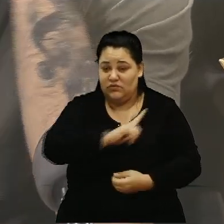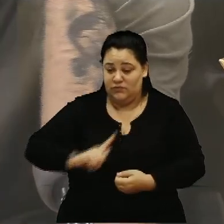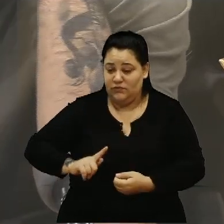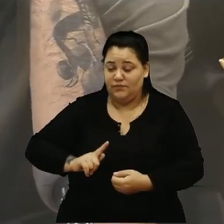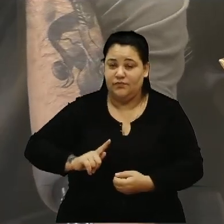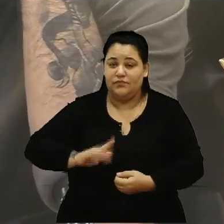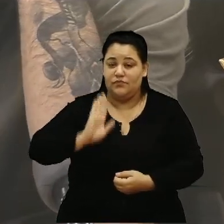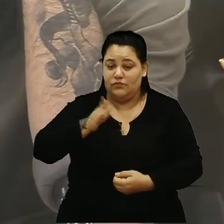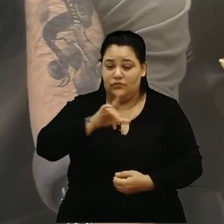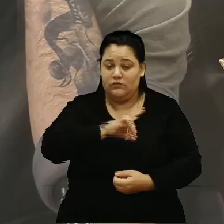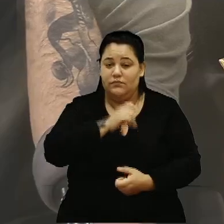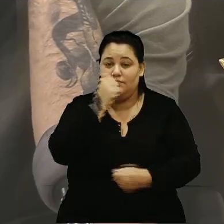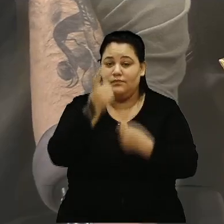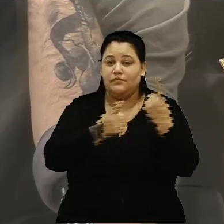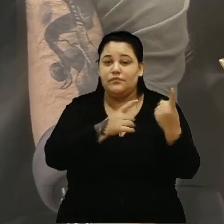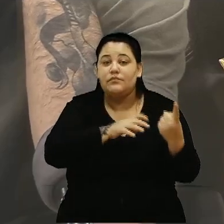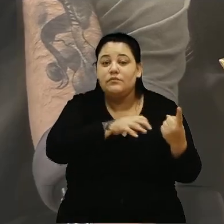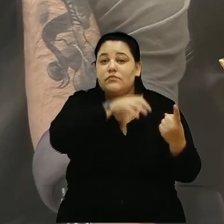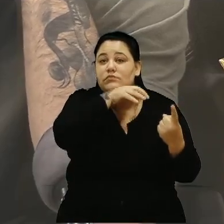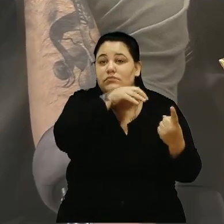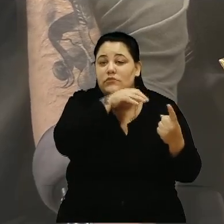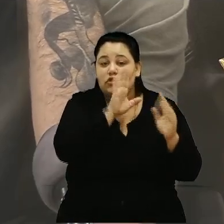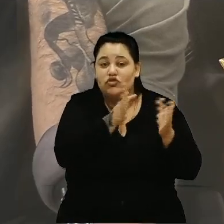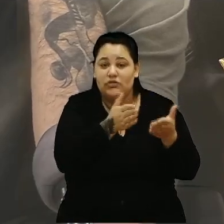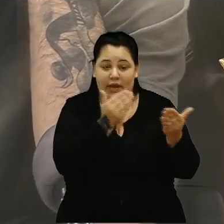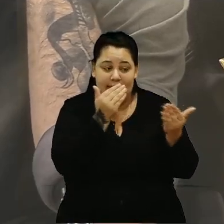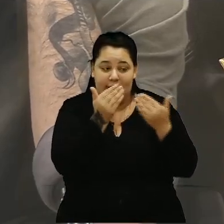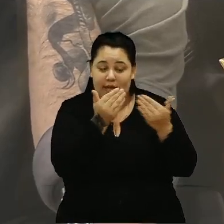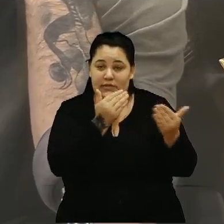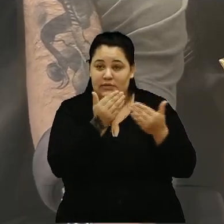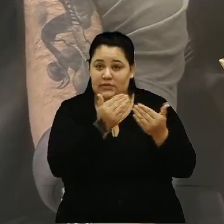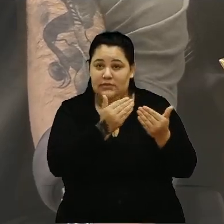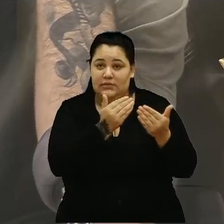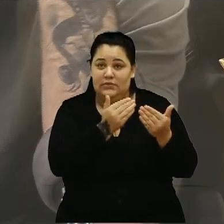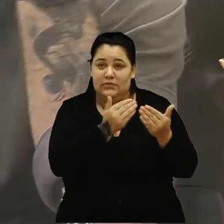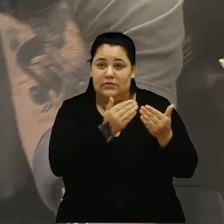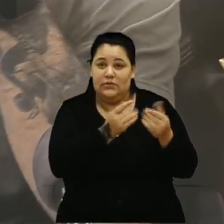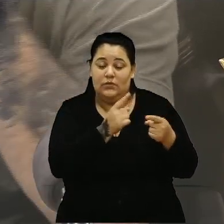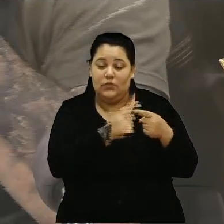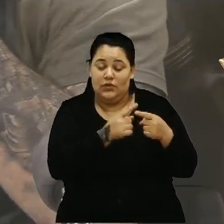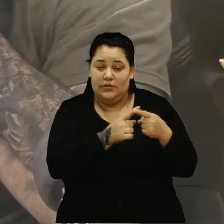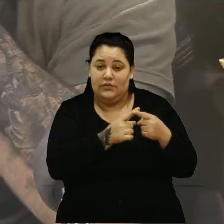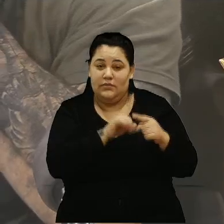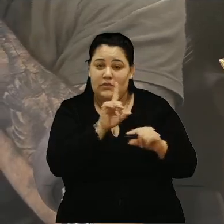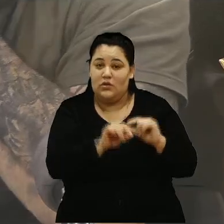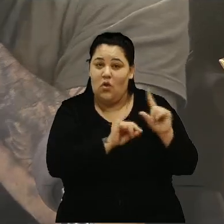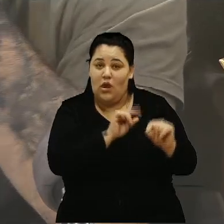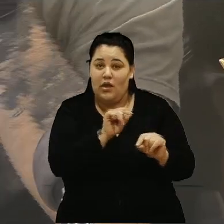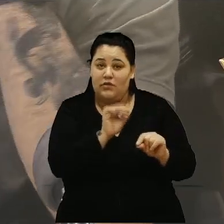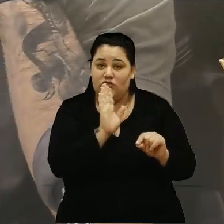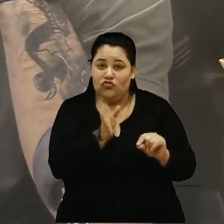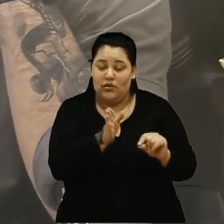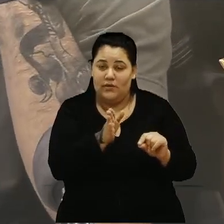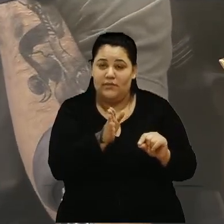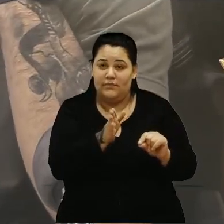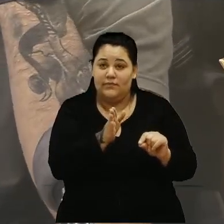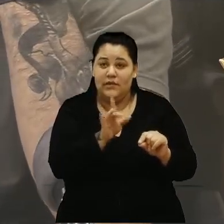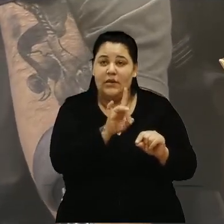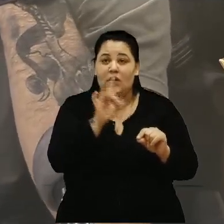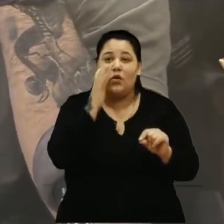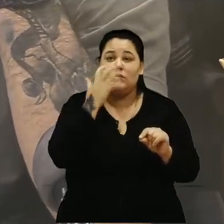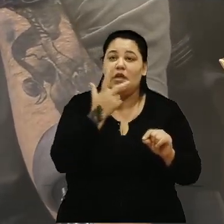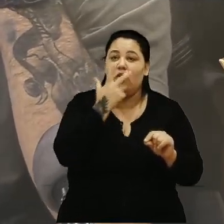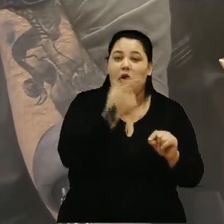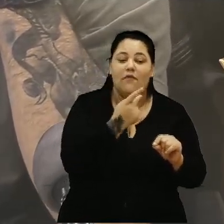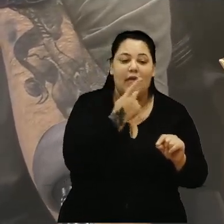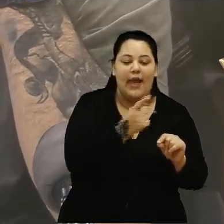alguns terrenos que eles já estão em análise justamente para definir de imediato e não acontecer como aconteceu, de dizer e depois